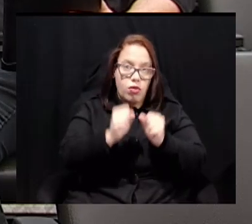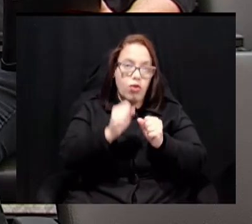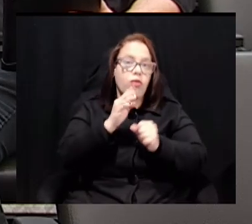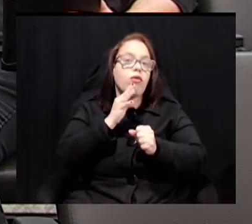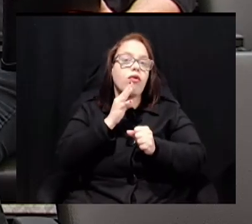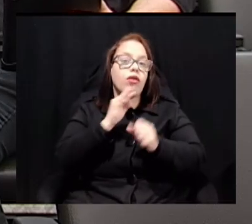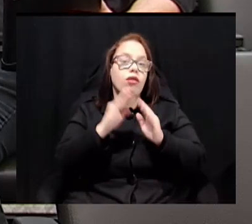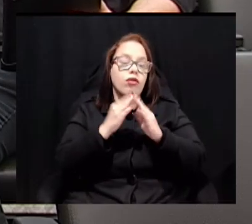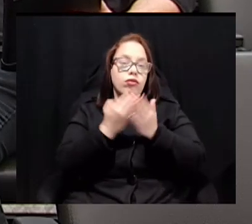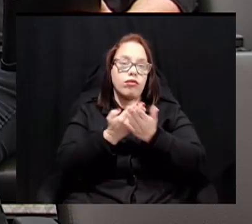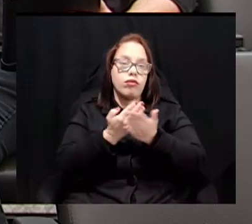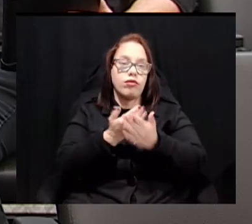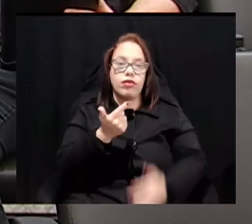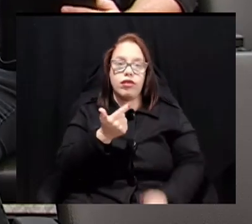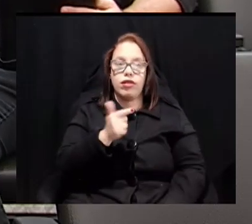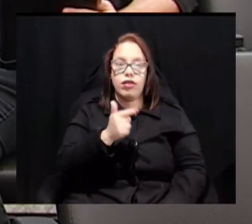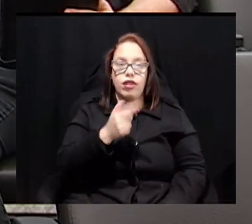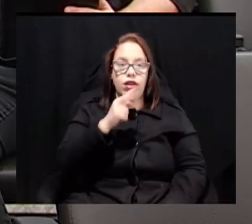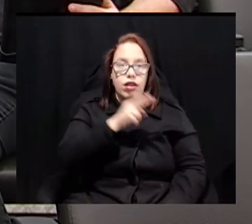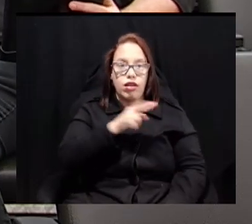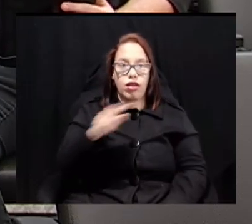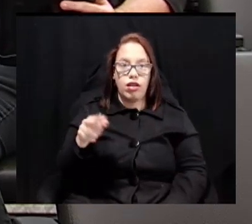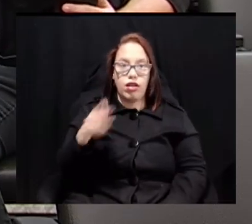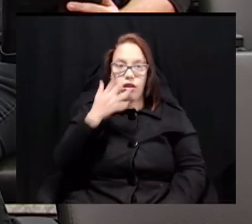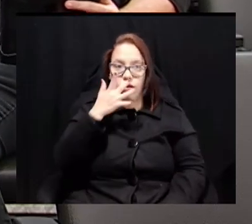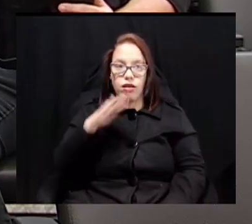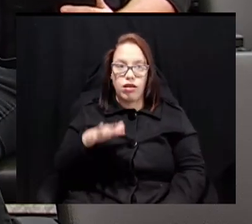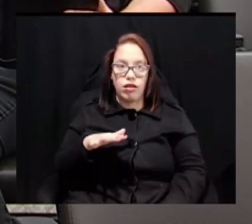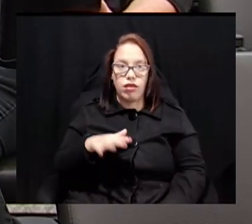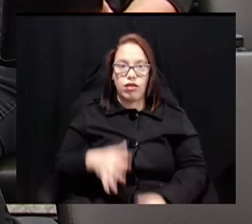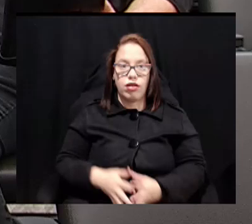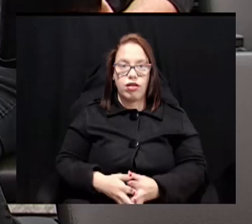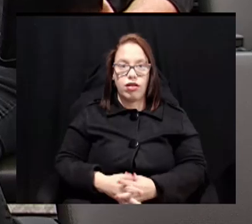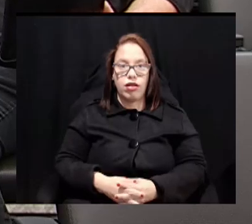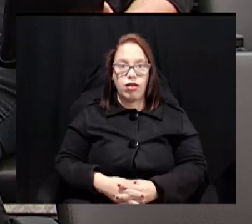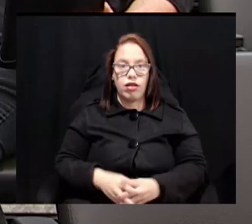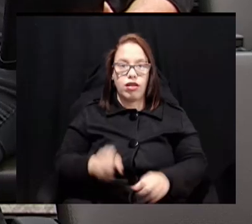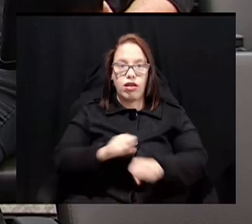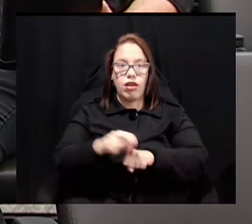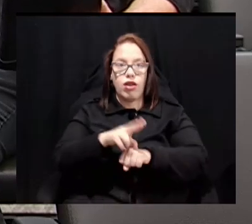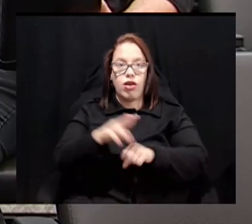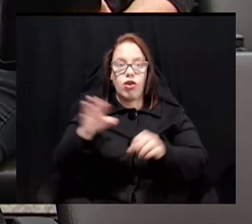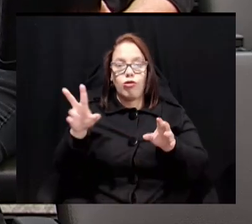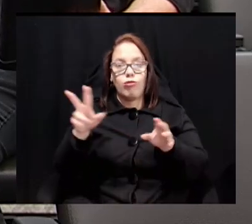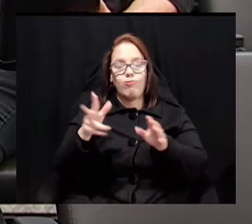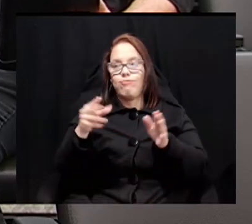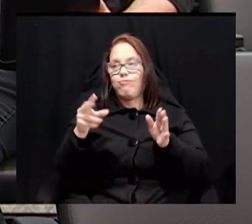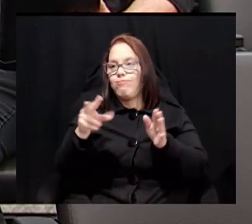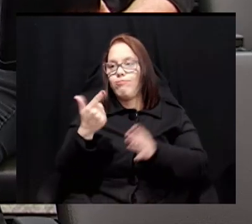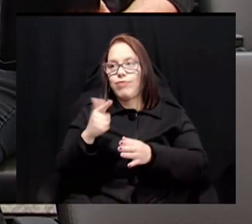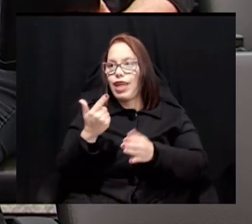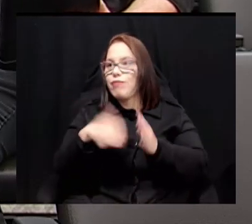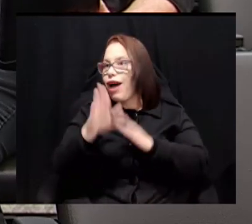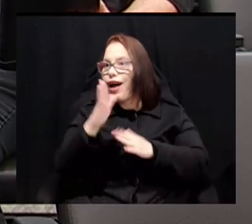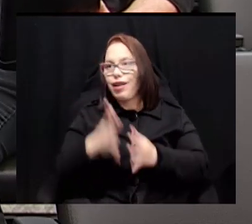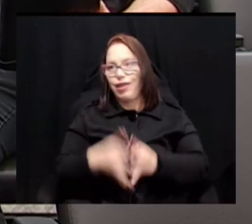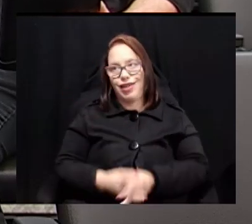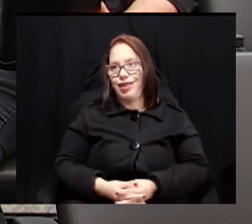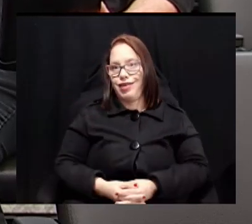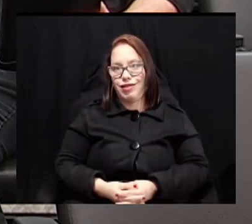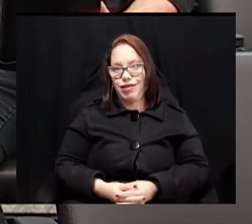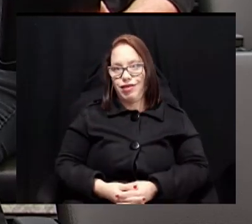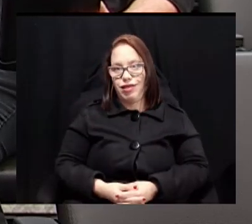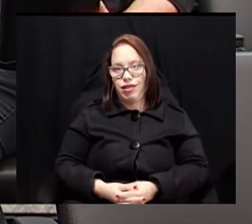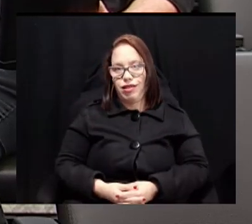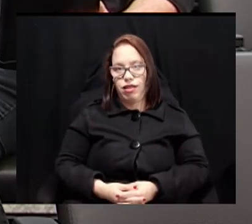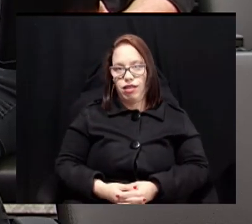lá, olha para a criança, então, a última vaga foi preenchida. Então, assim, precisa lidar com esse